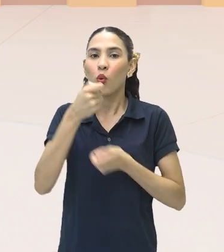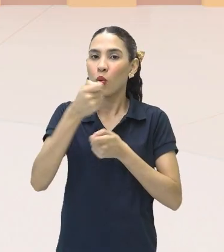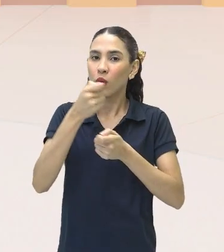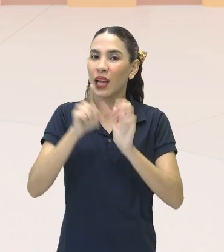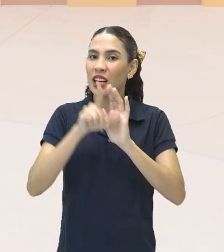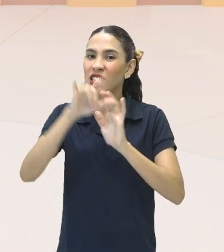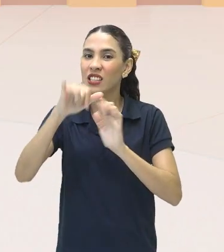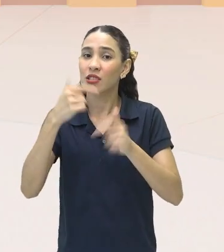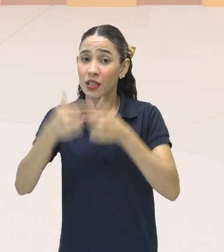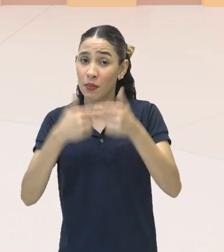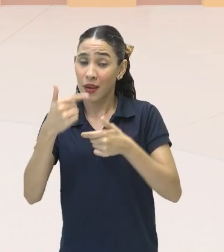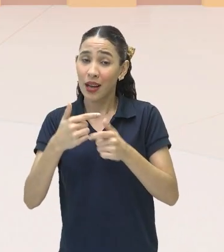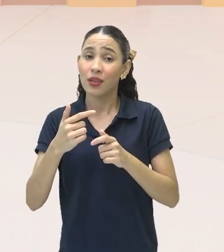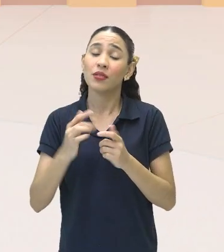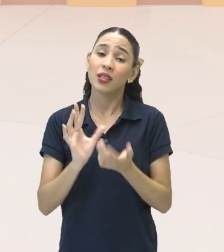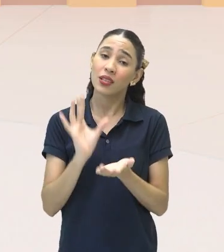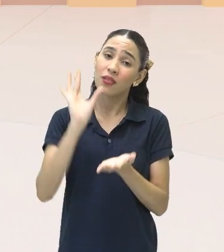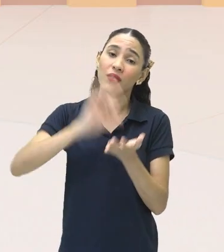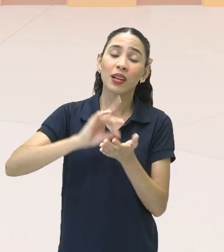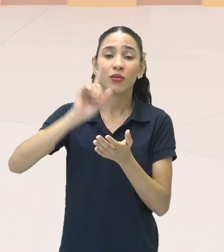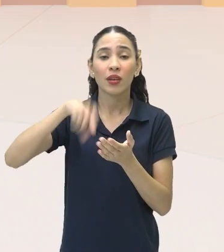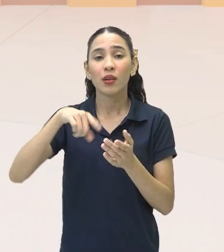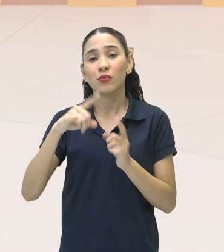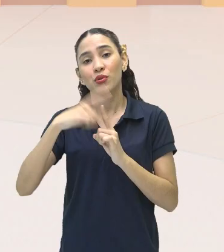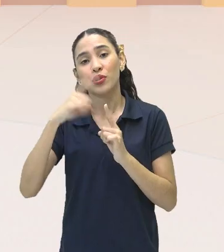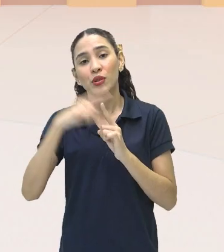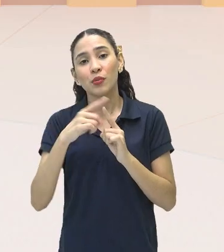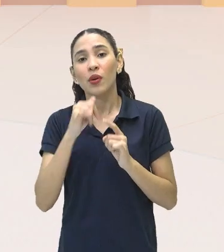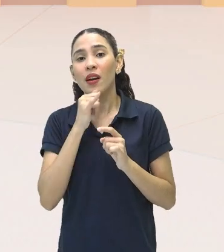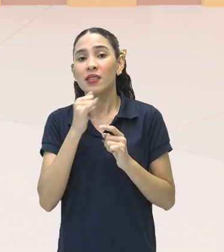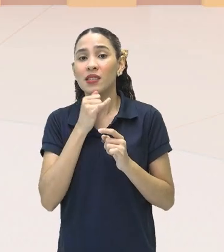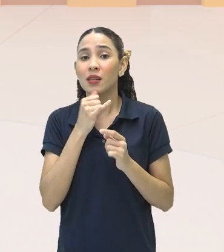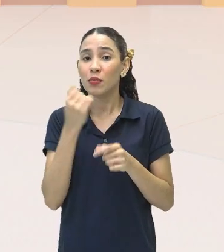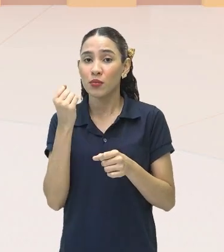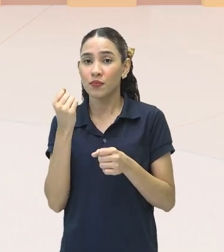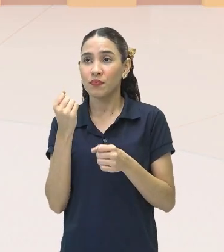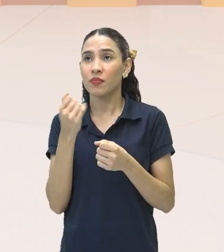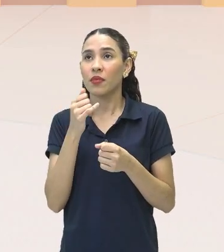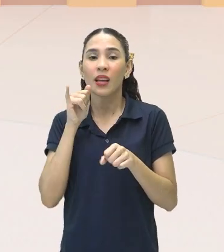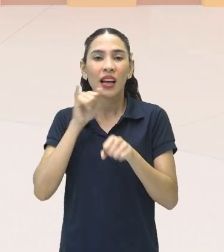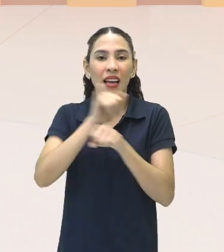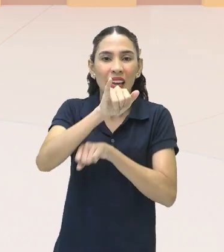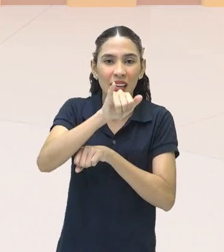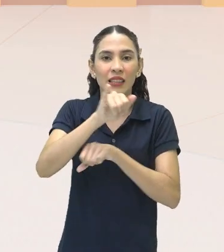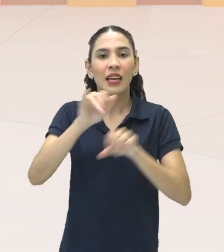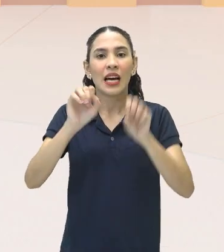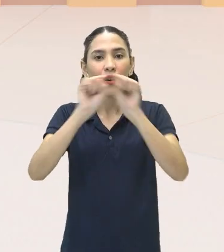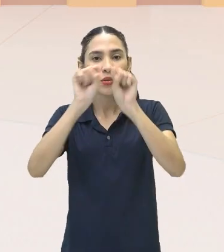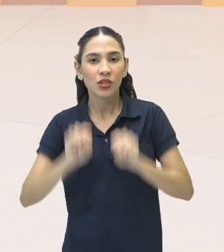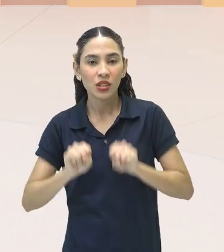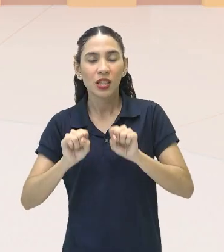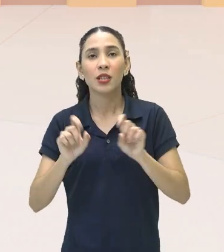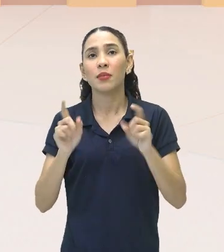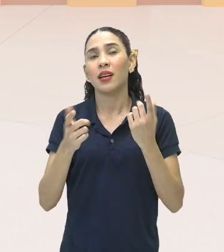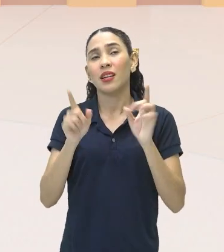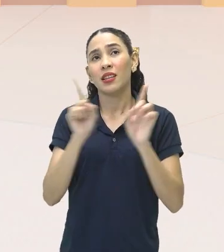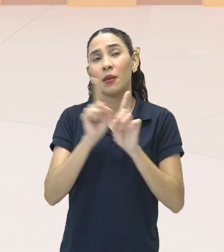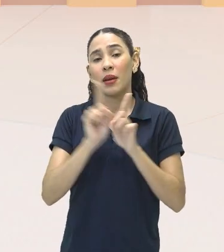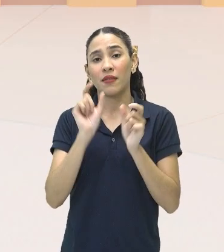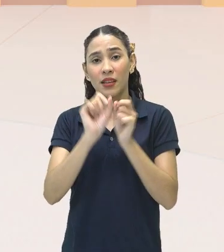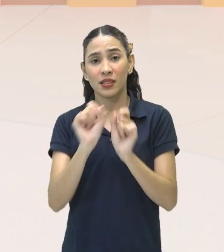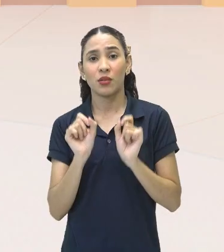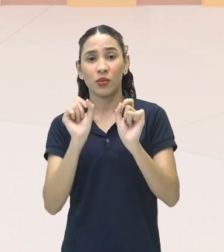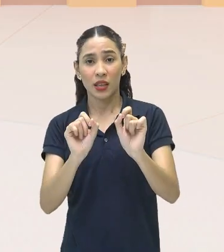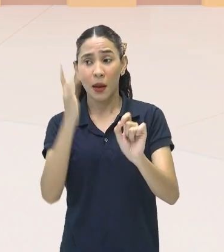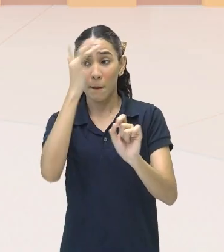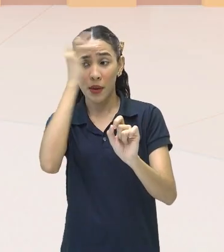isso daí, realmente, é uma maneira de enganar o sistema, não é? E ao mesmo tempo fazer com que